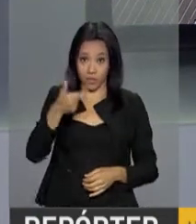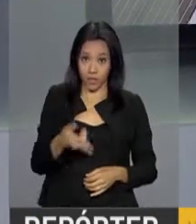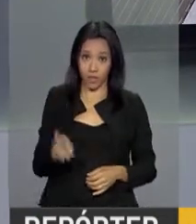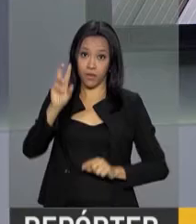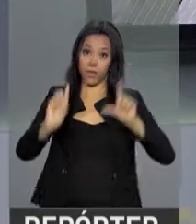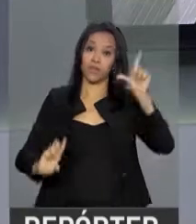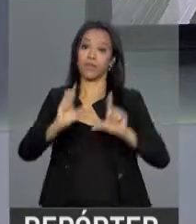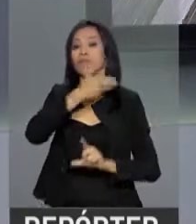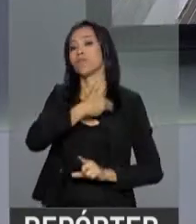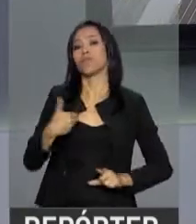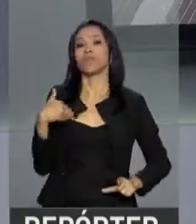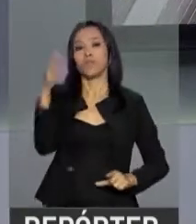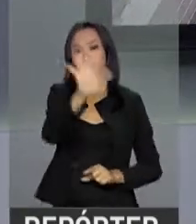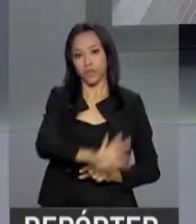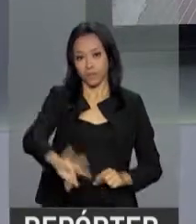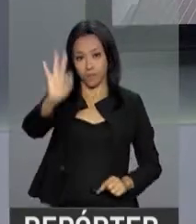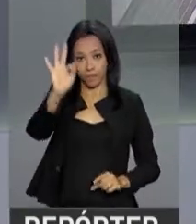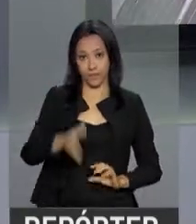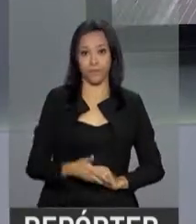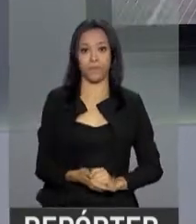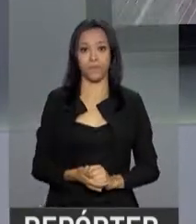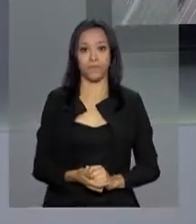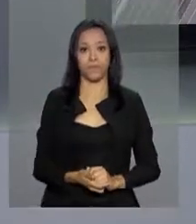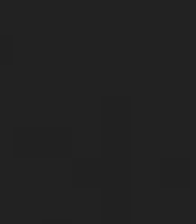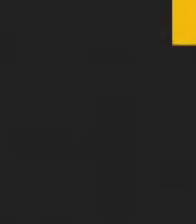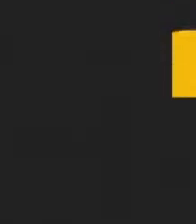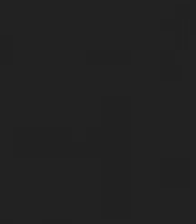na nbr a tv do governo federal